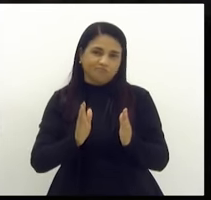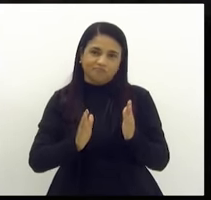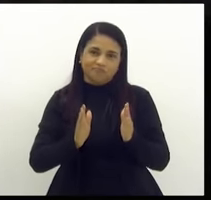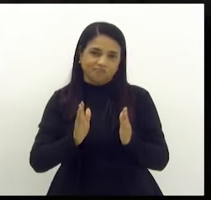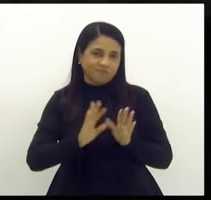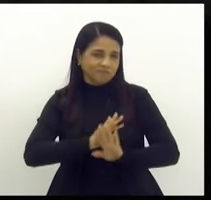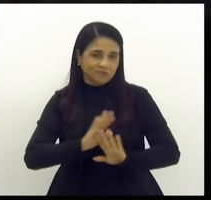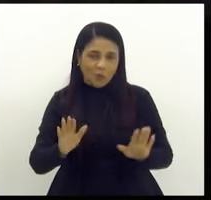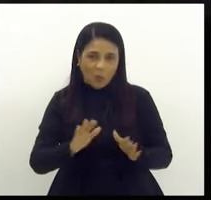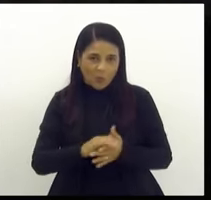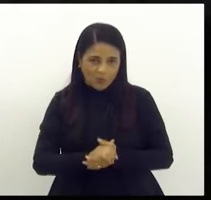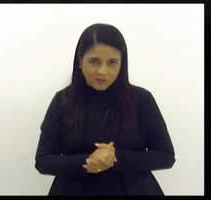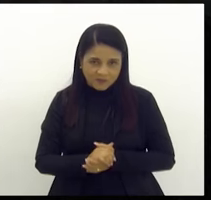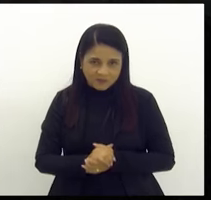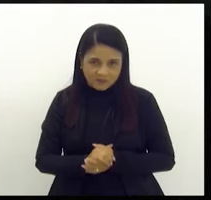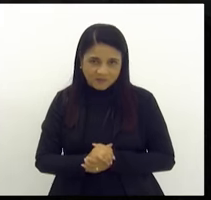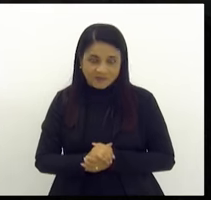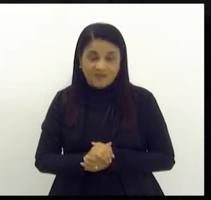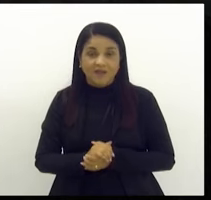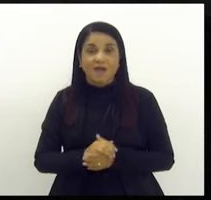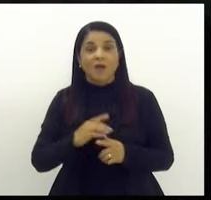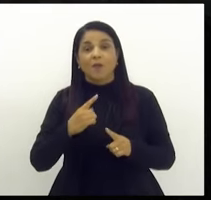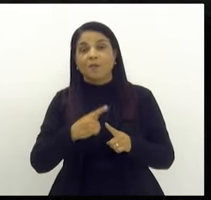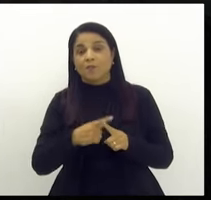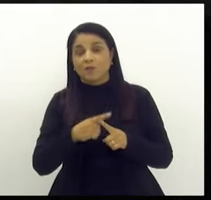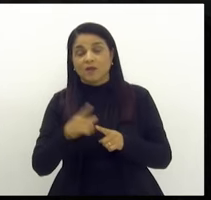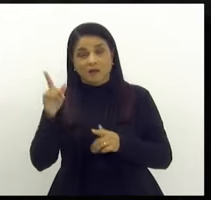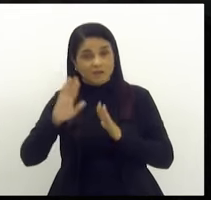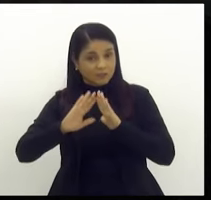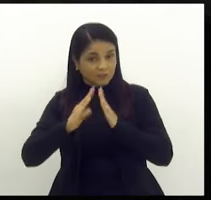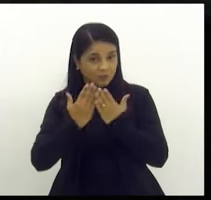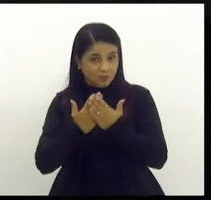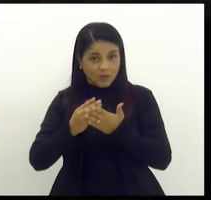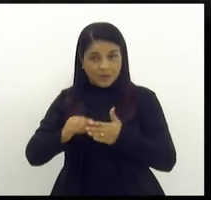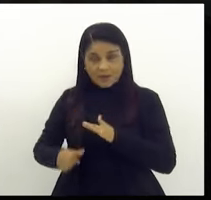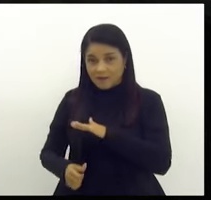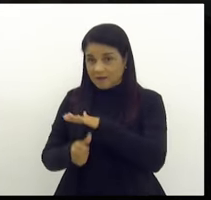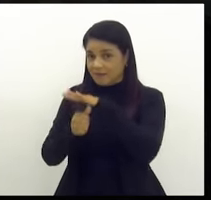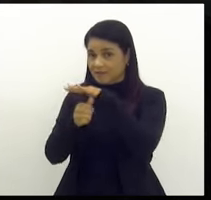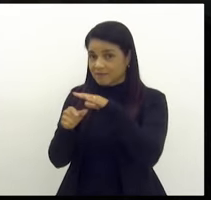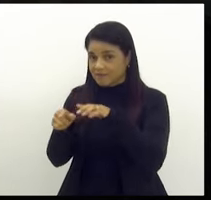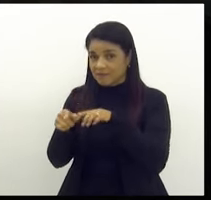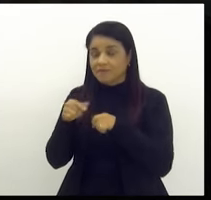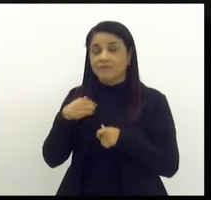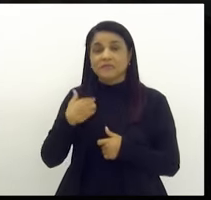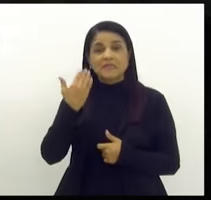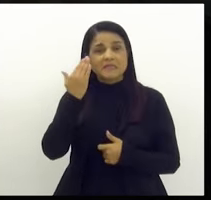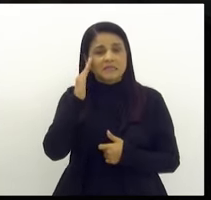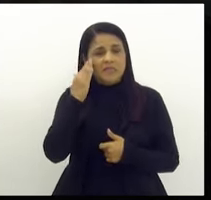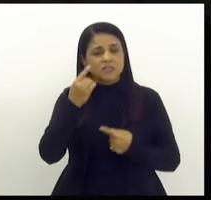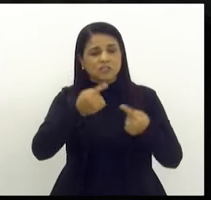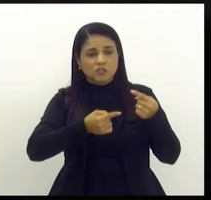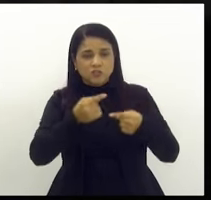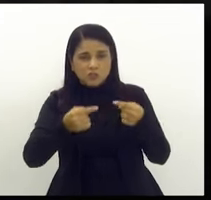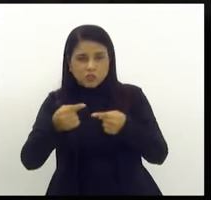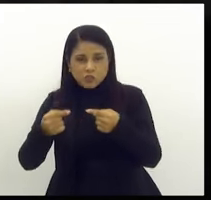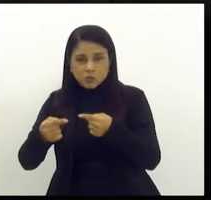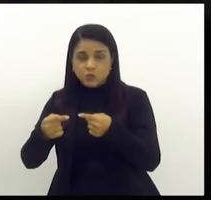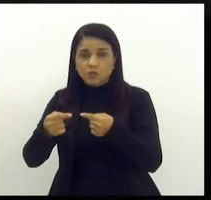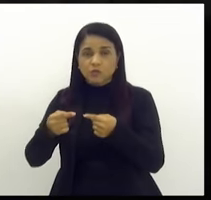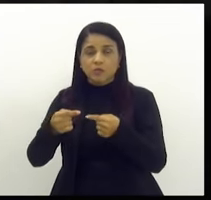momentaneamente E também porque lá no colégio de L Deputado a gente entende que se isso é uma medida